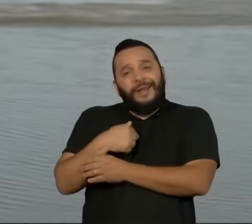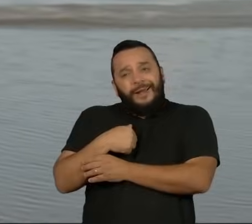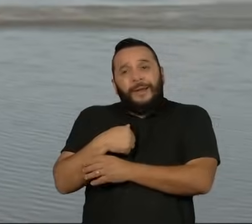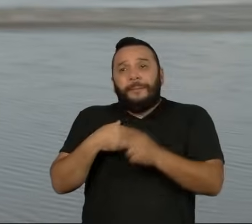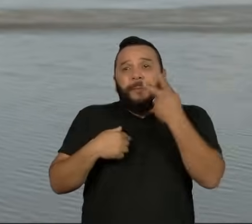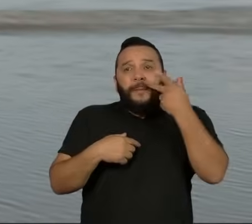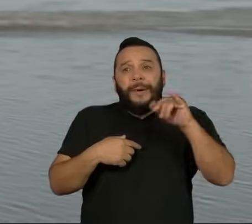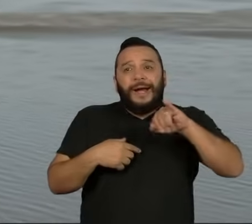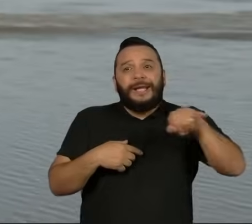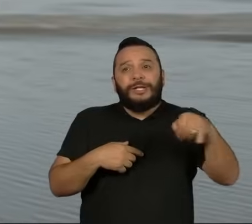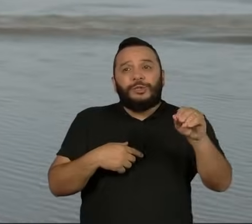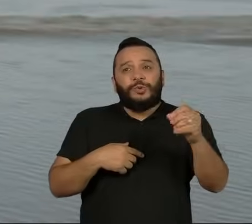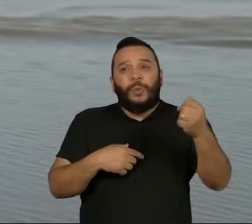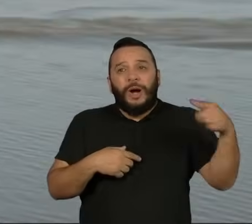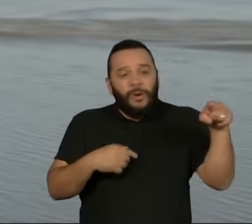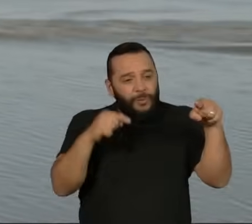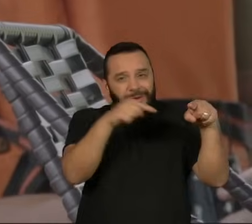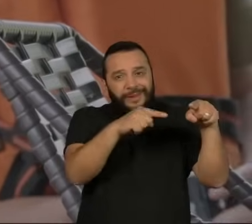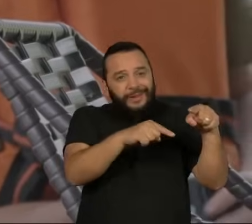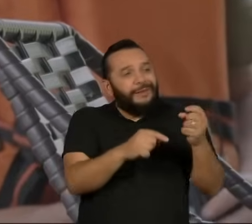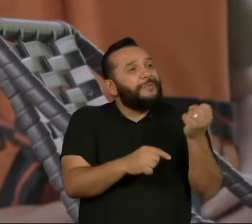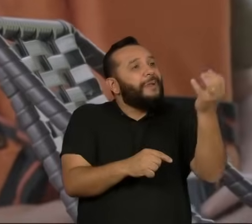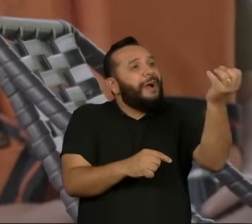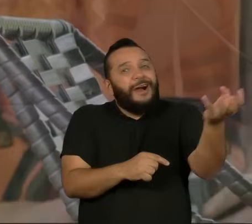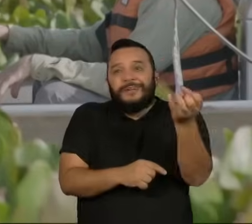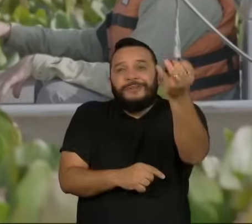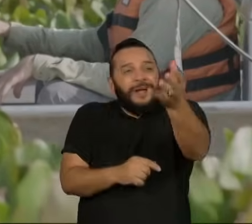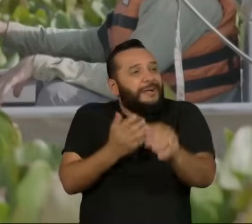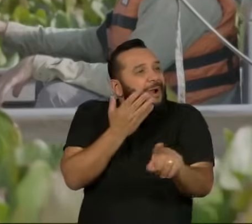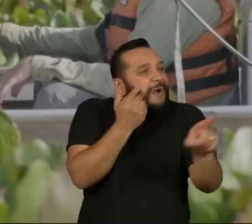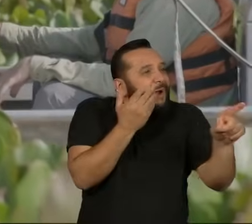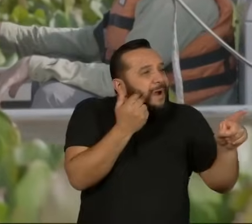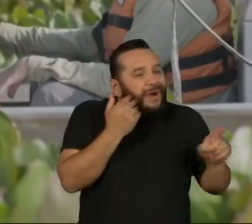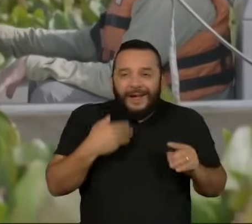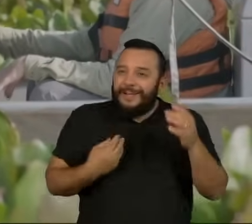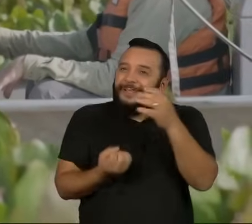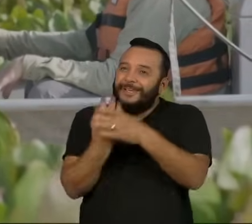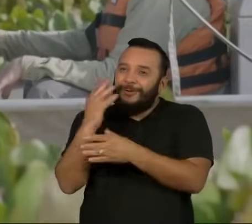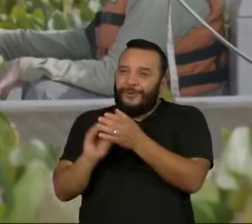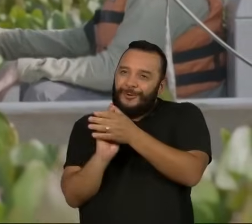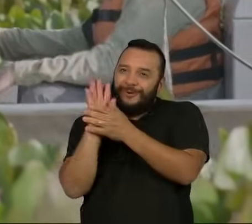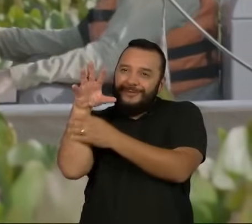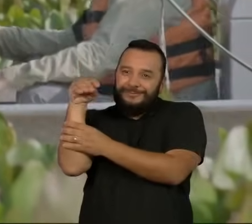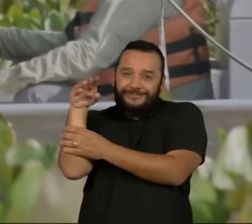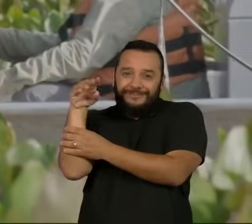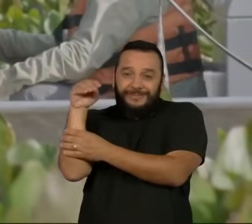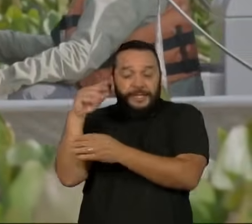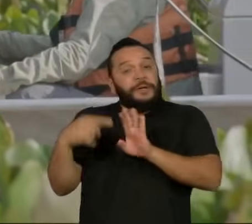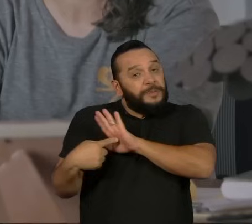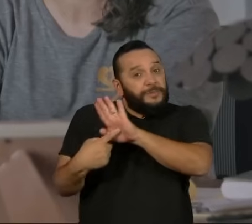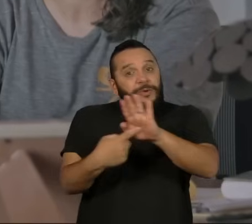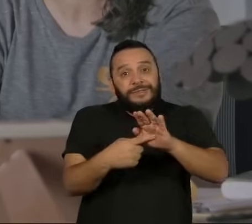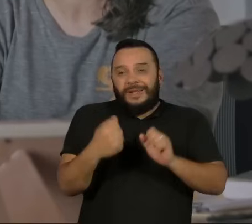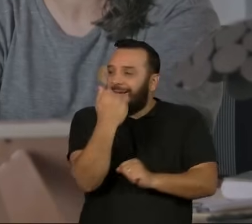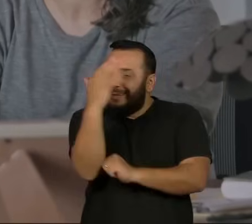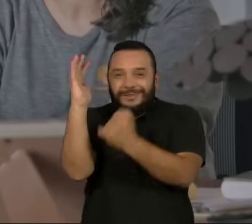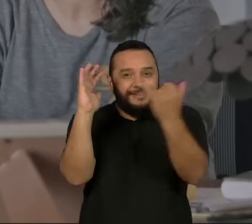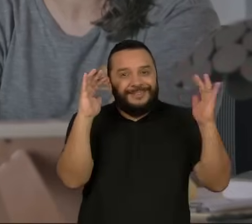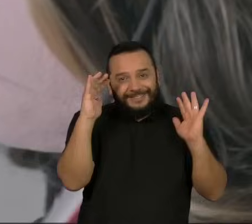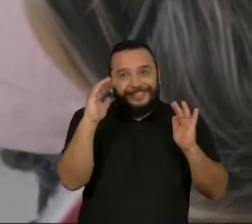de natureza feitas pela família. A interação para revelar a riqueza ambiental no nosso país é